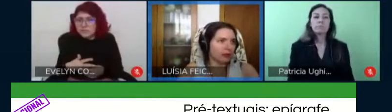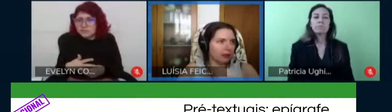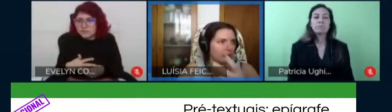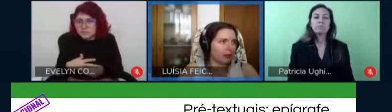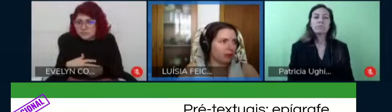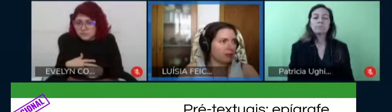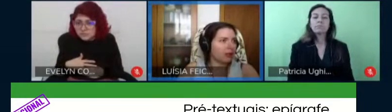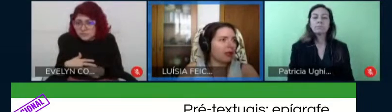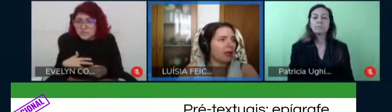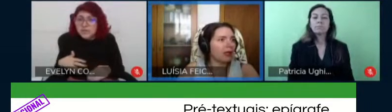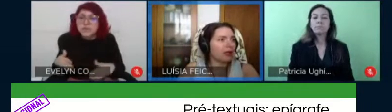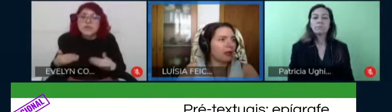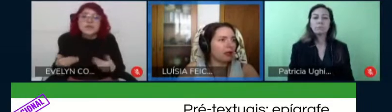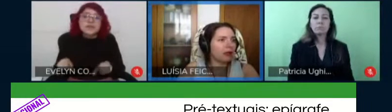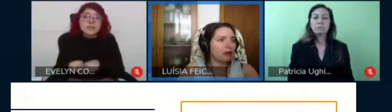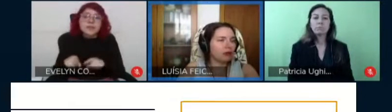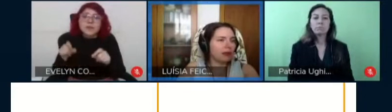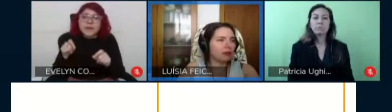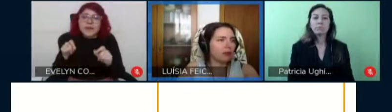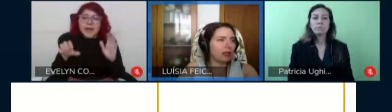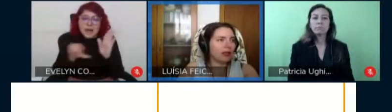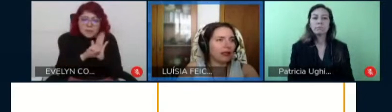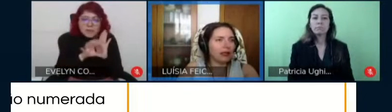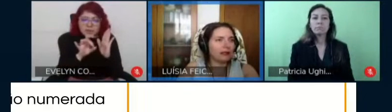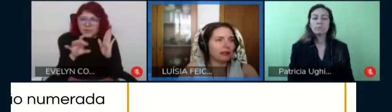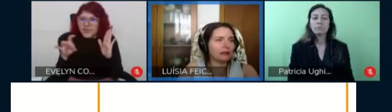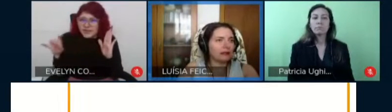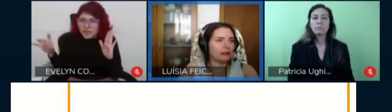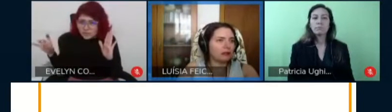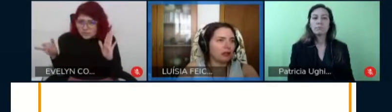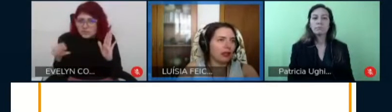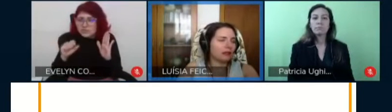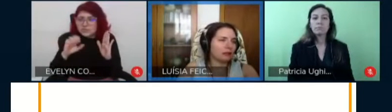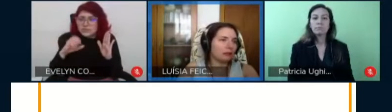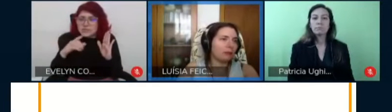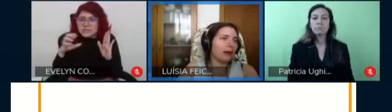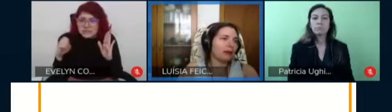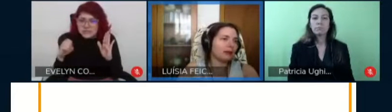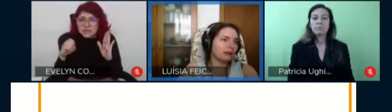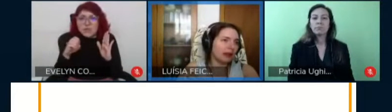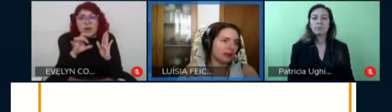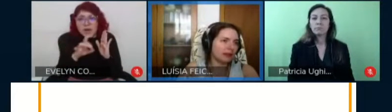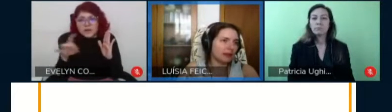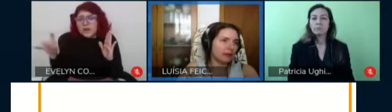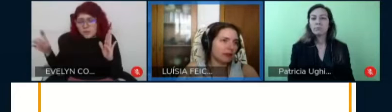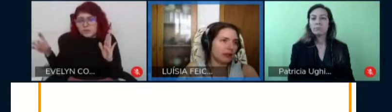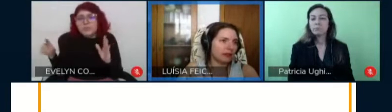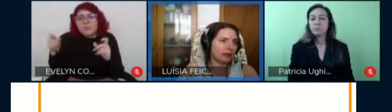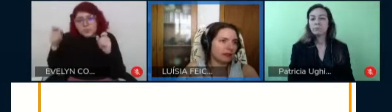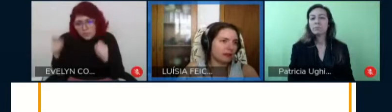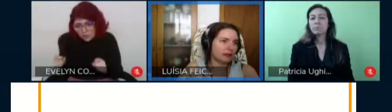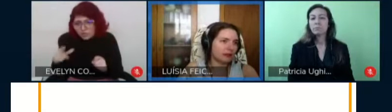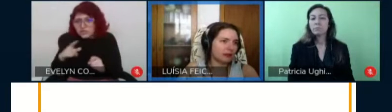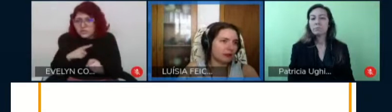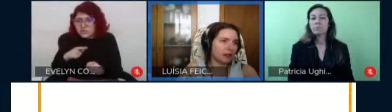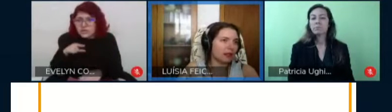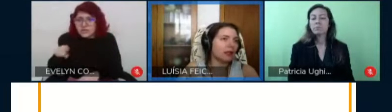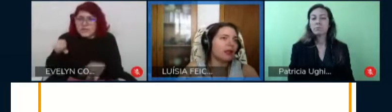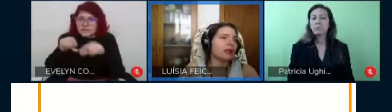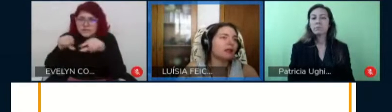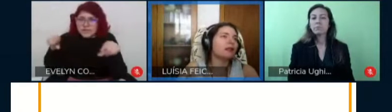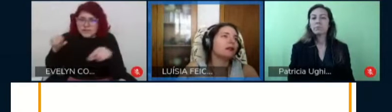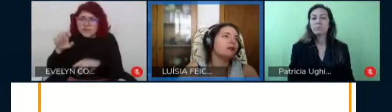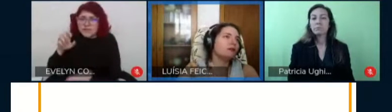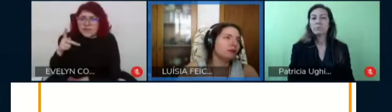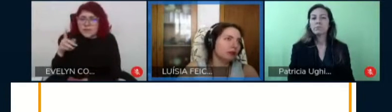incluir uma epígrafe. E o formato dela é da citação direta, mas essa citação